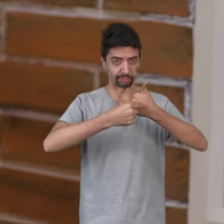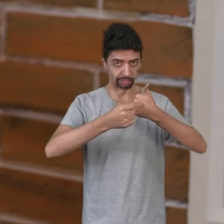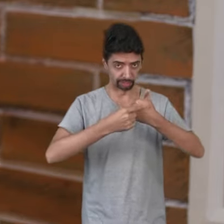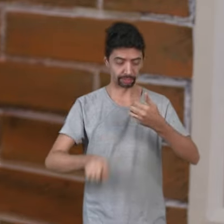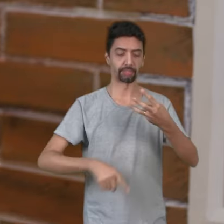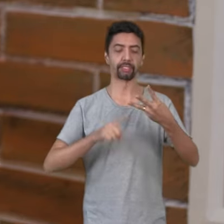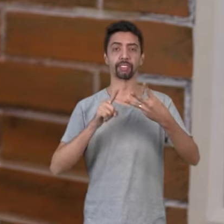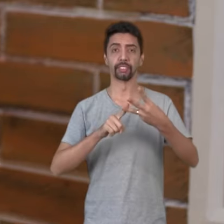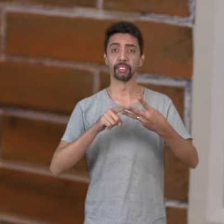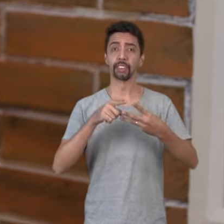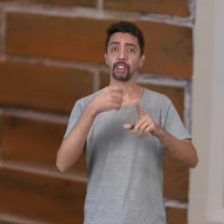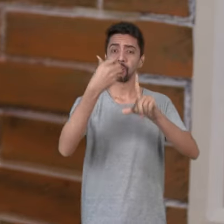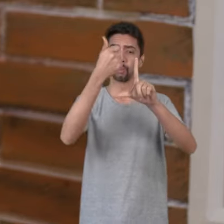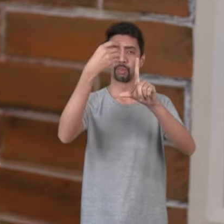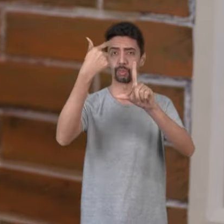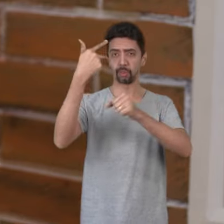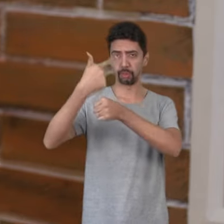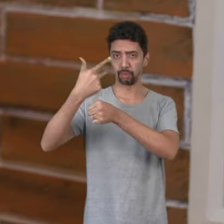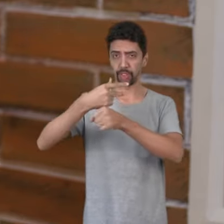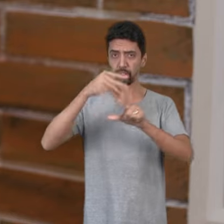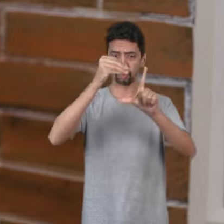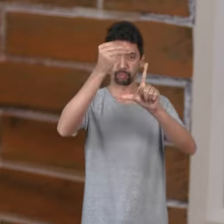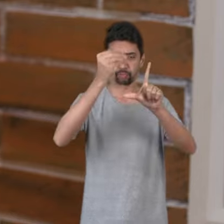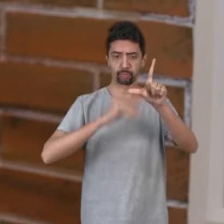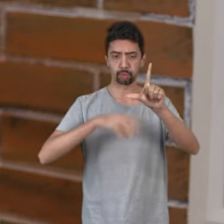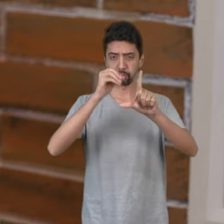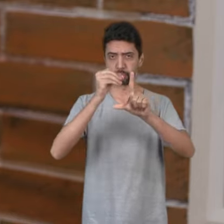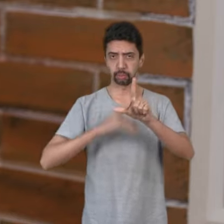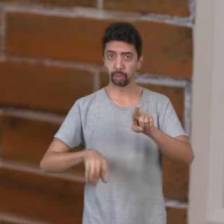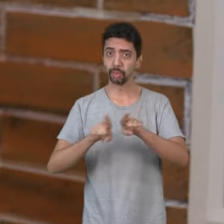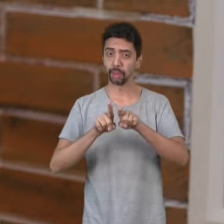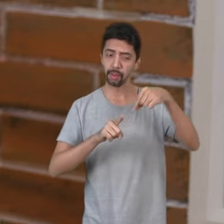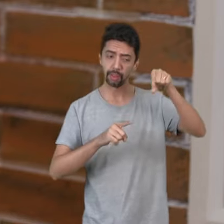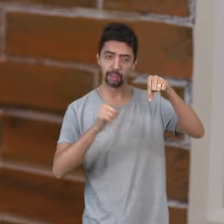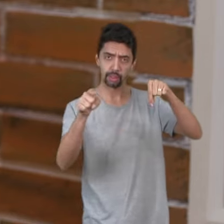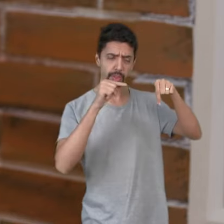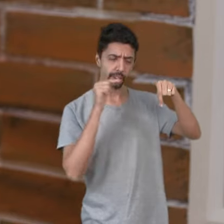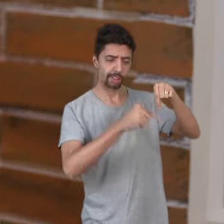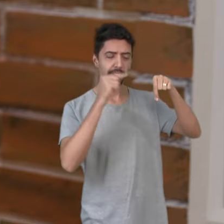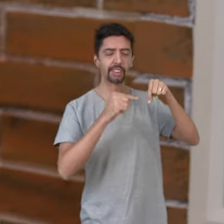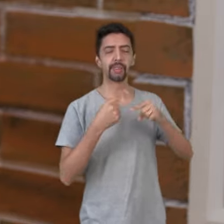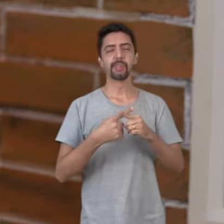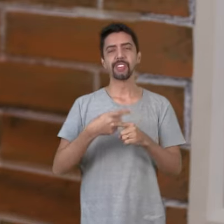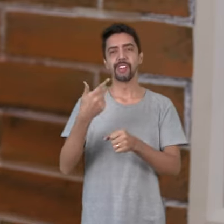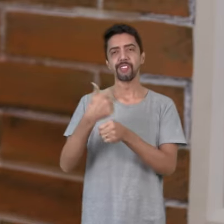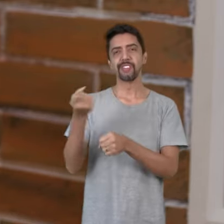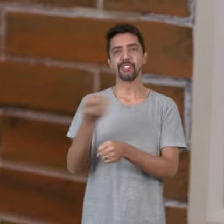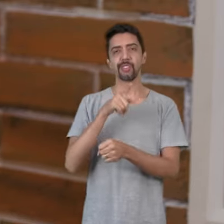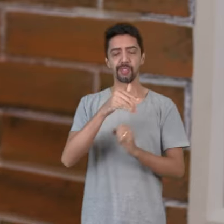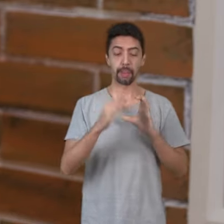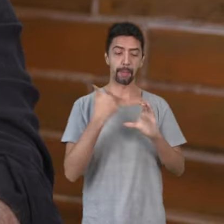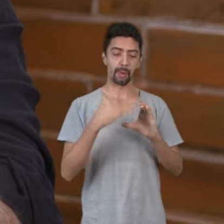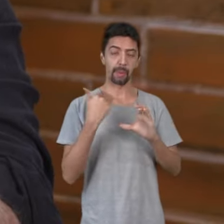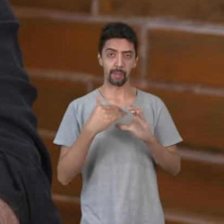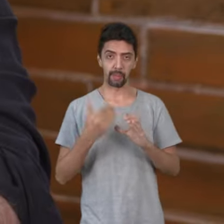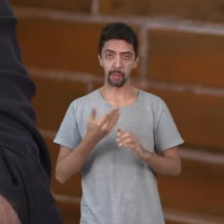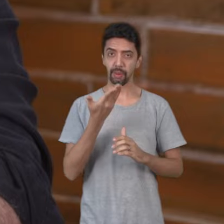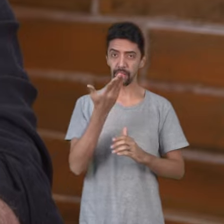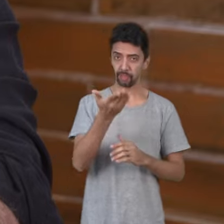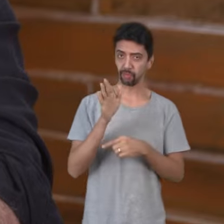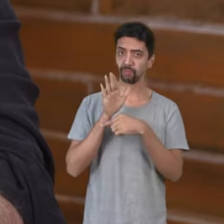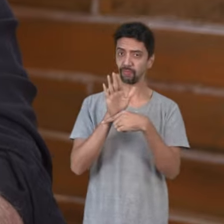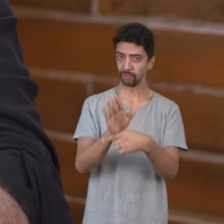ainda colocar o sininho para receber as minhas notificações. Esse canal existe para você e para os seus familiares. Além